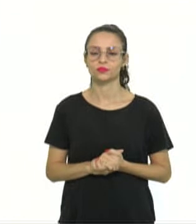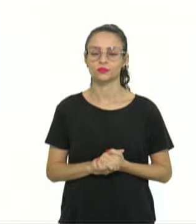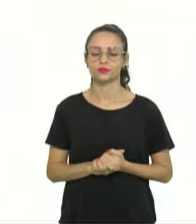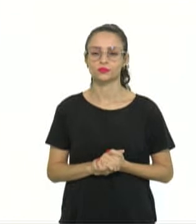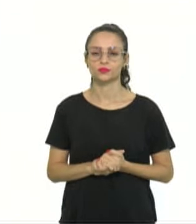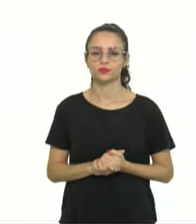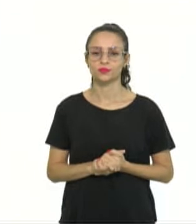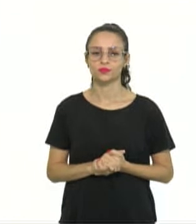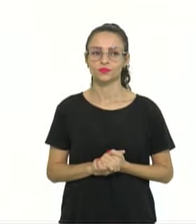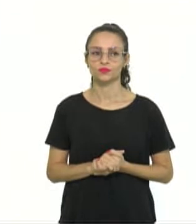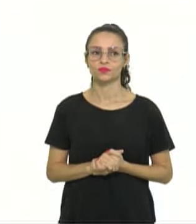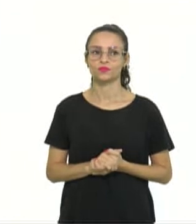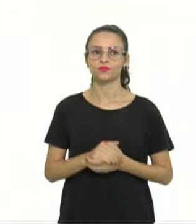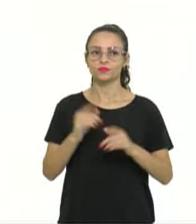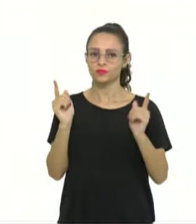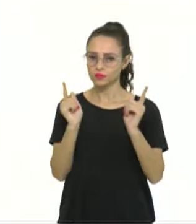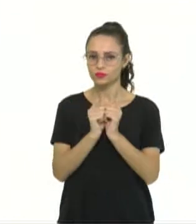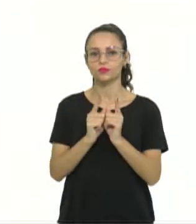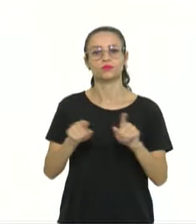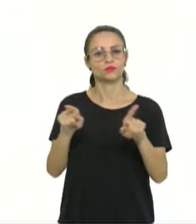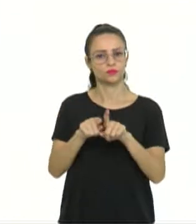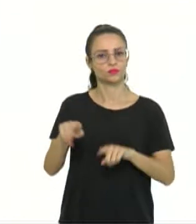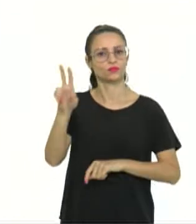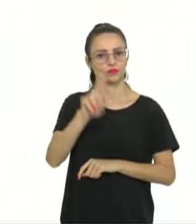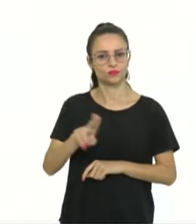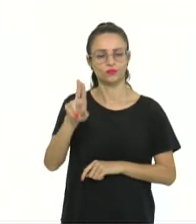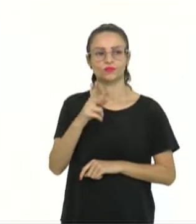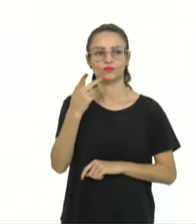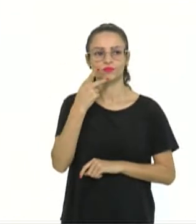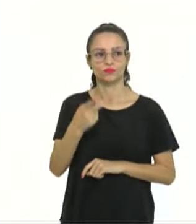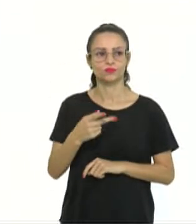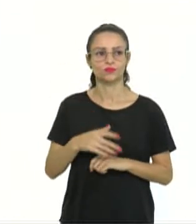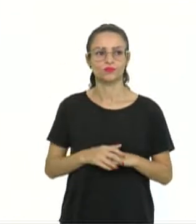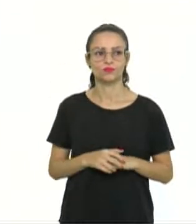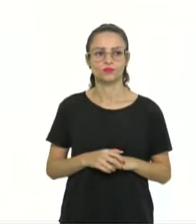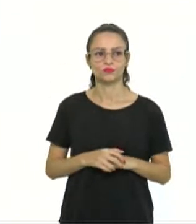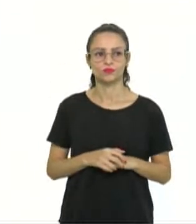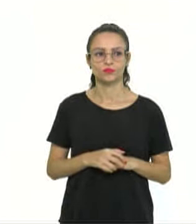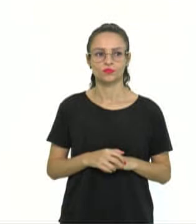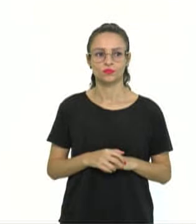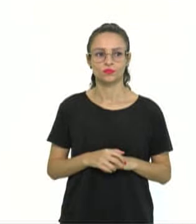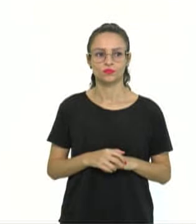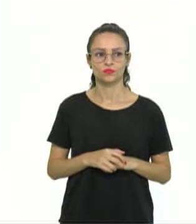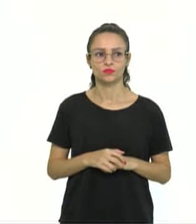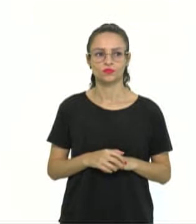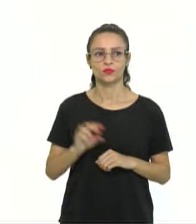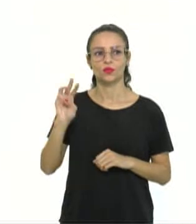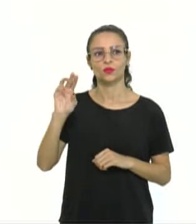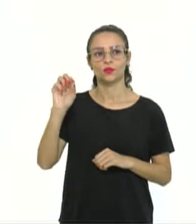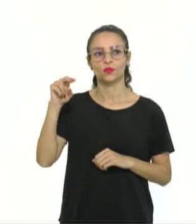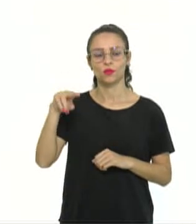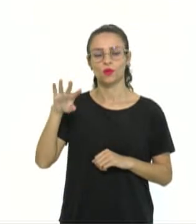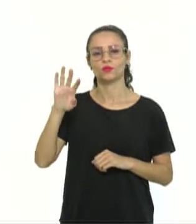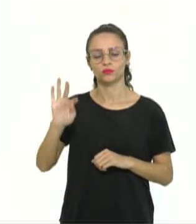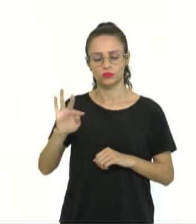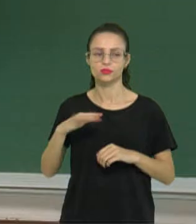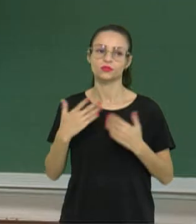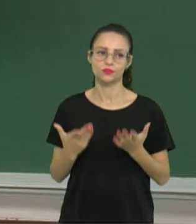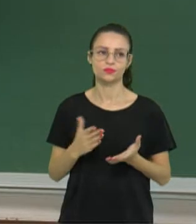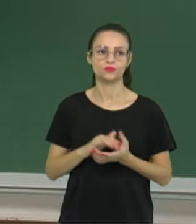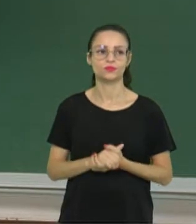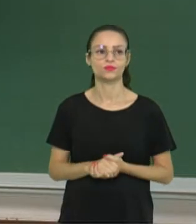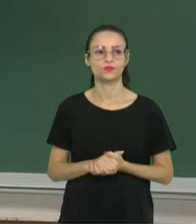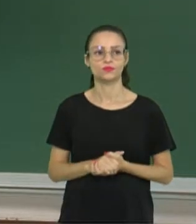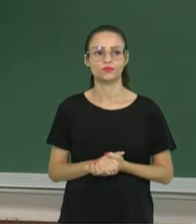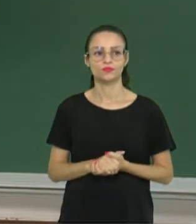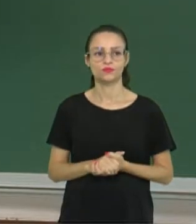Sua forma abreviada, que é muito útil quando a gente fala, passa a ser won't, que a junção de will not, nós temos